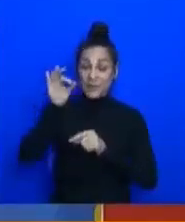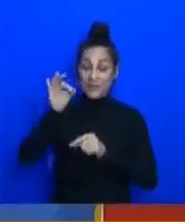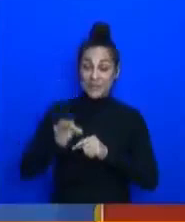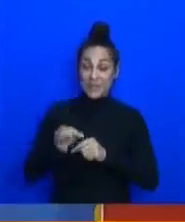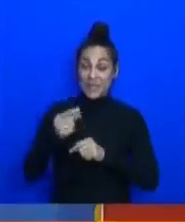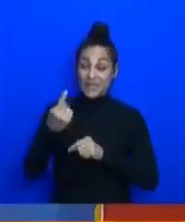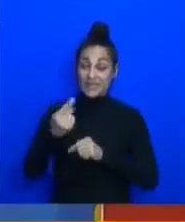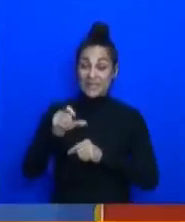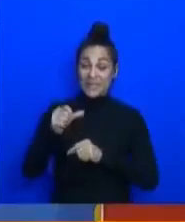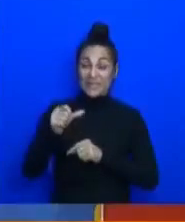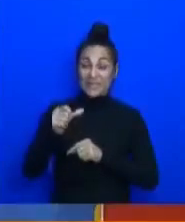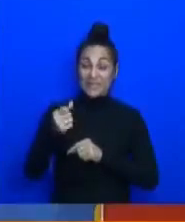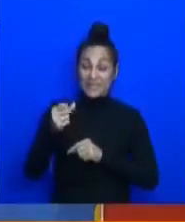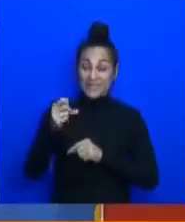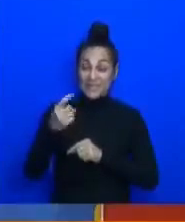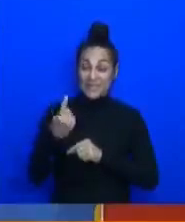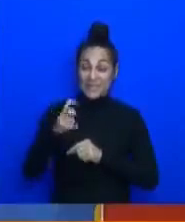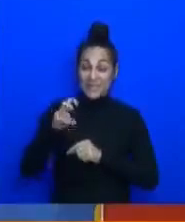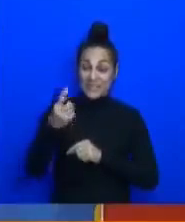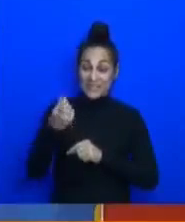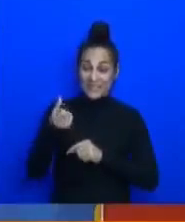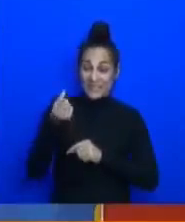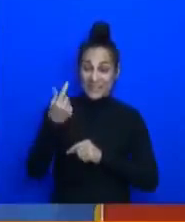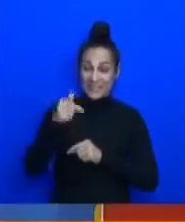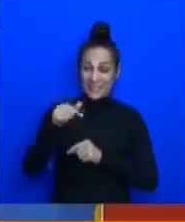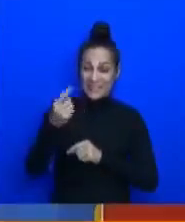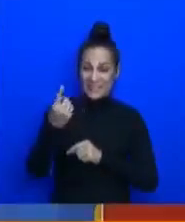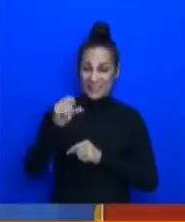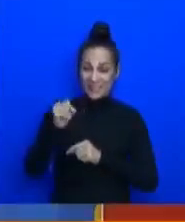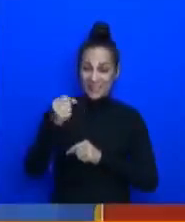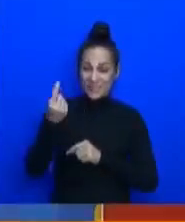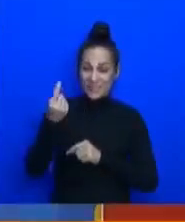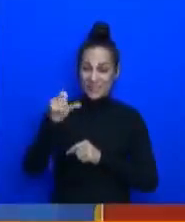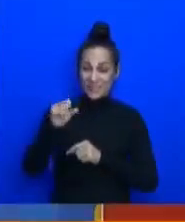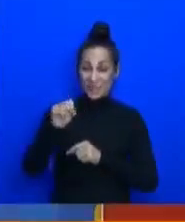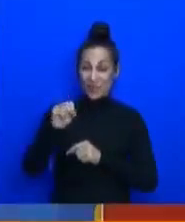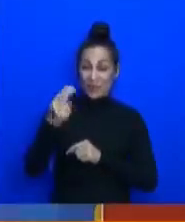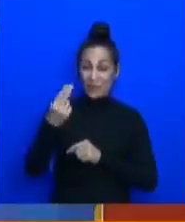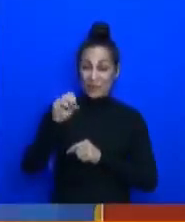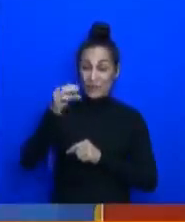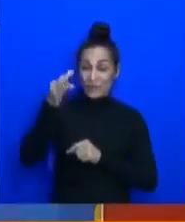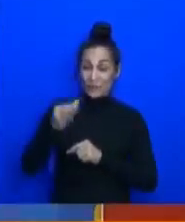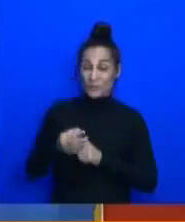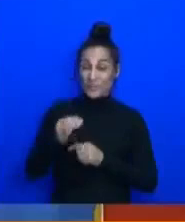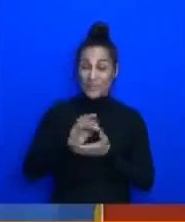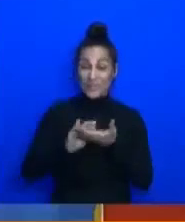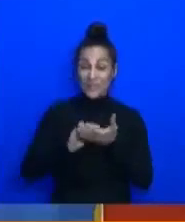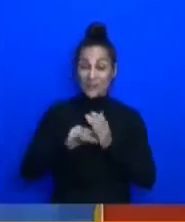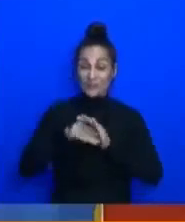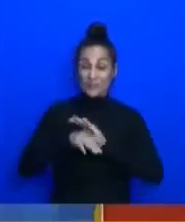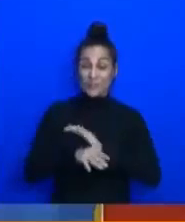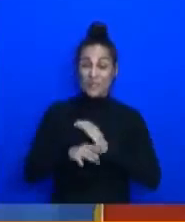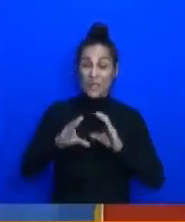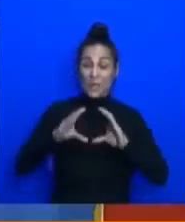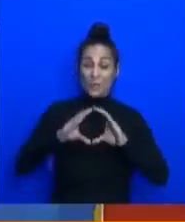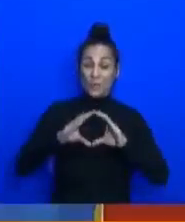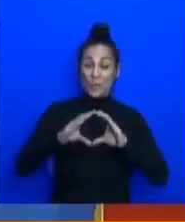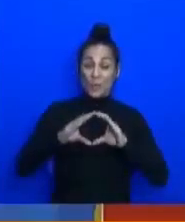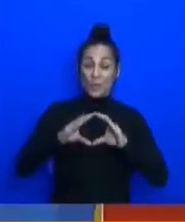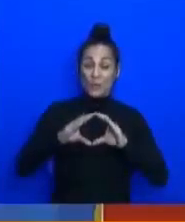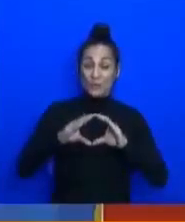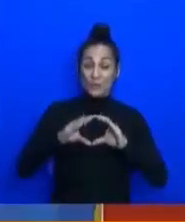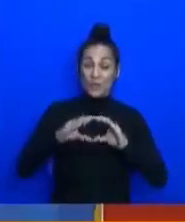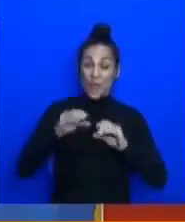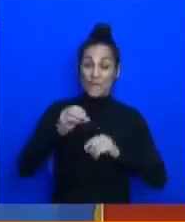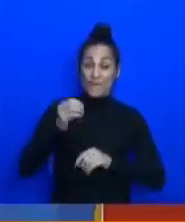15, 16, 17, 18, 19 ou 20 números na Lotomania. Bola branca, número 20. Branca,